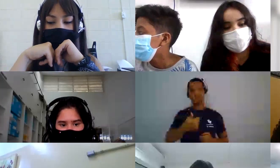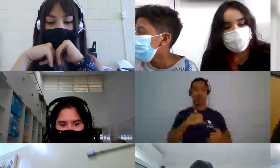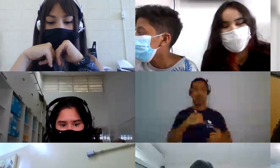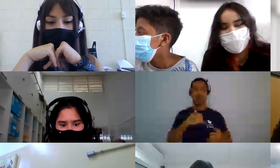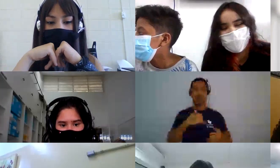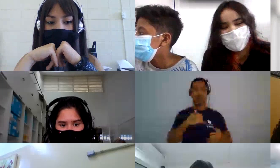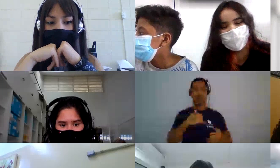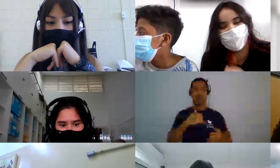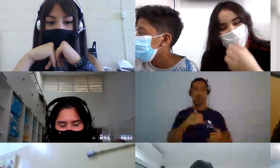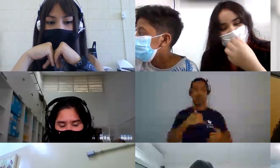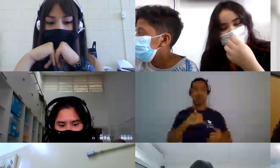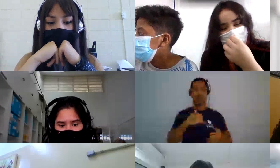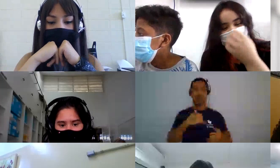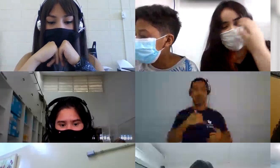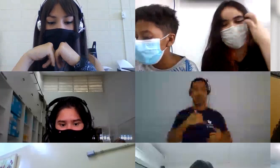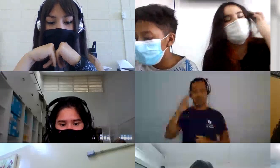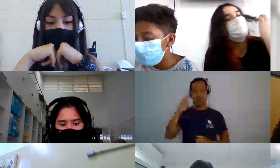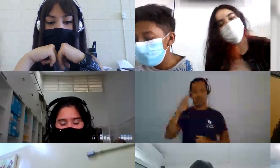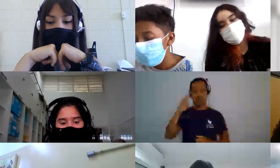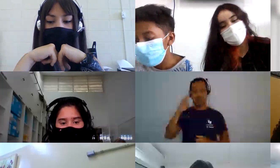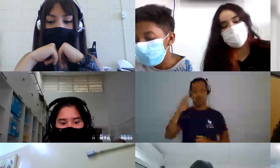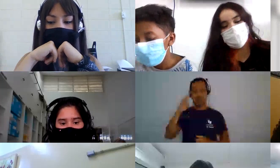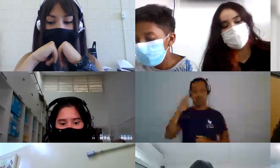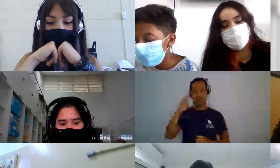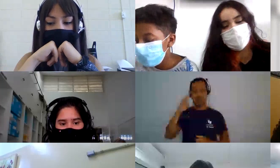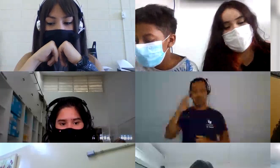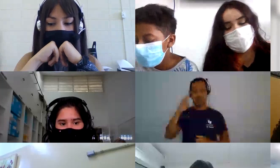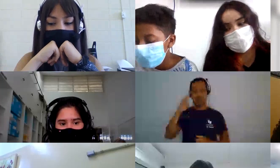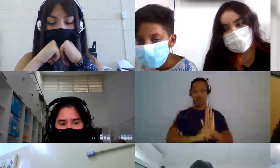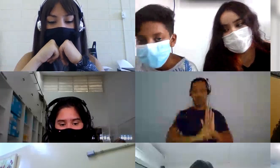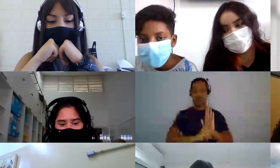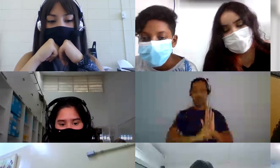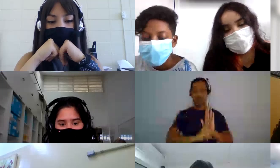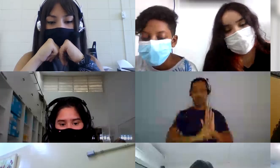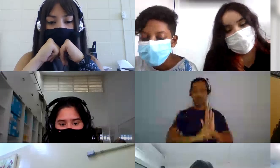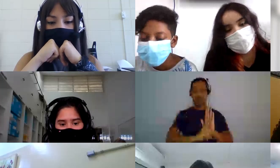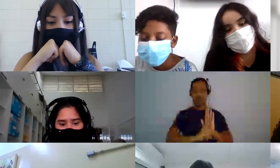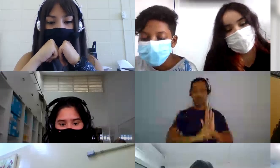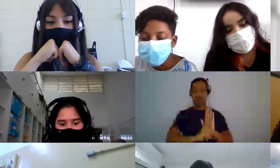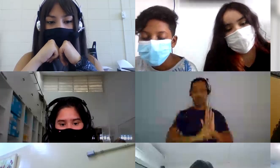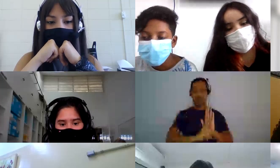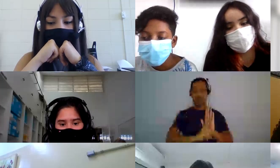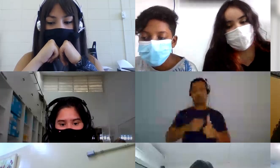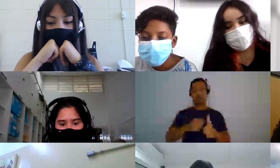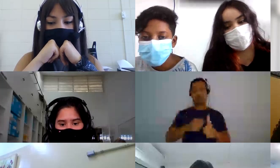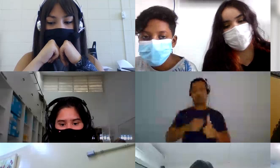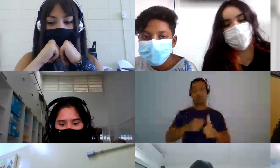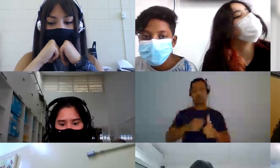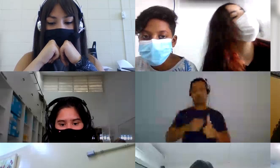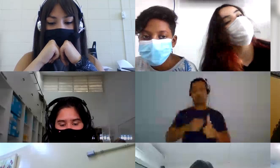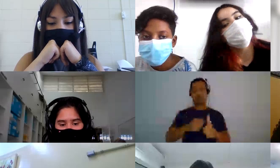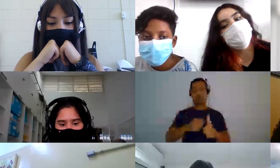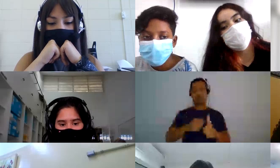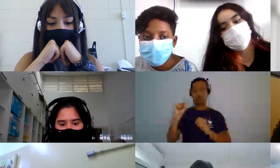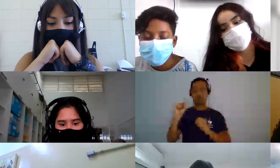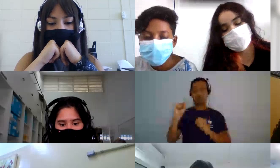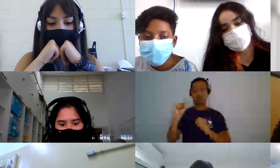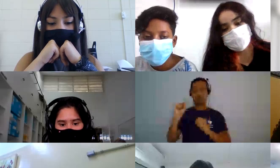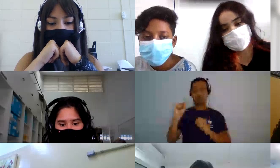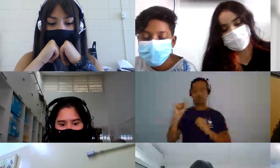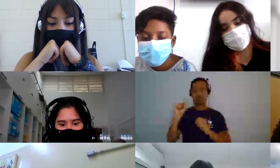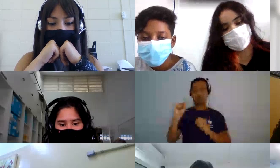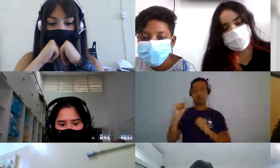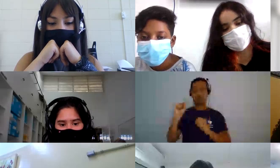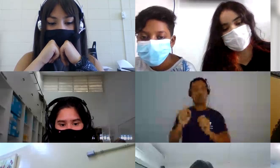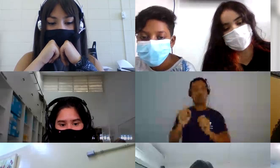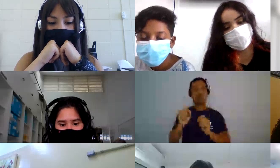mas porque vocês entendem o que eu quero te dizer. Então, direito sexual, primeira questão é essa, respeitar quem e quando vocês